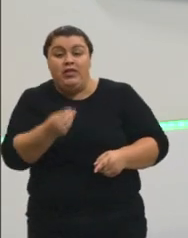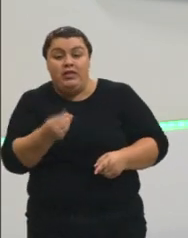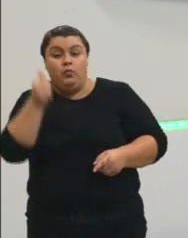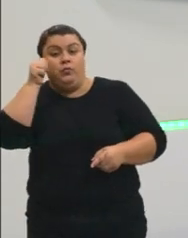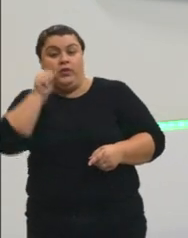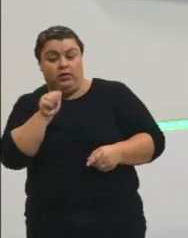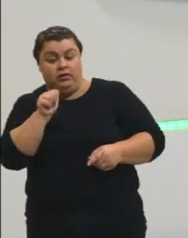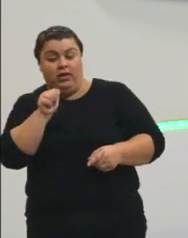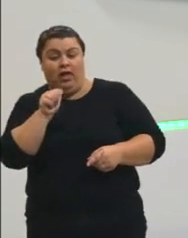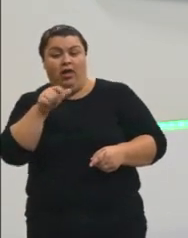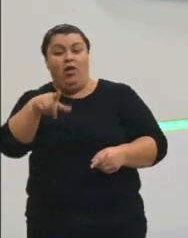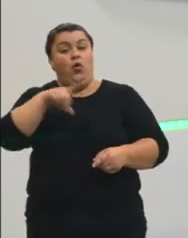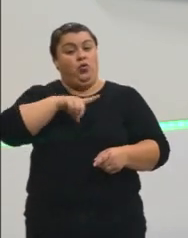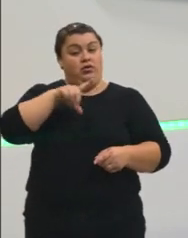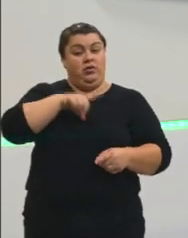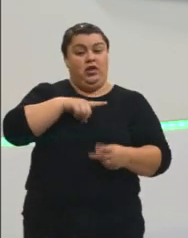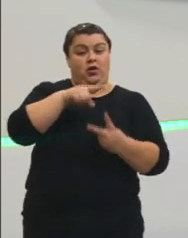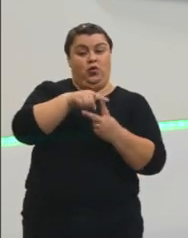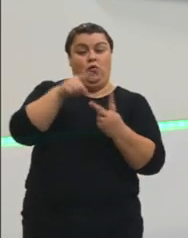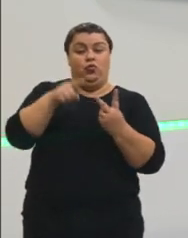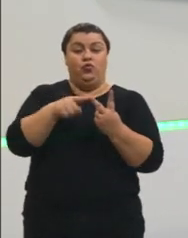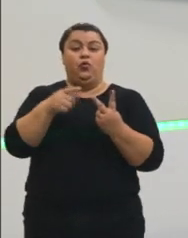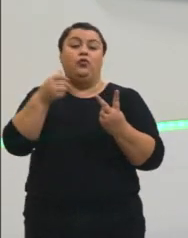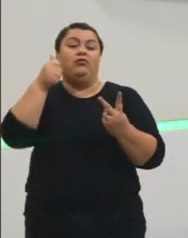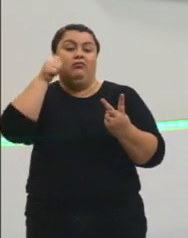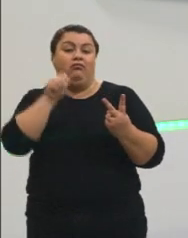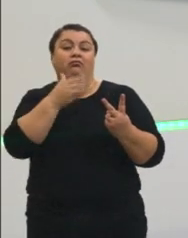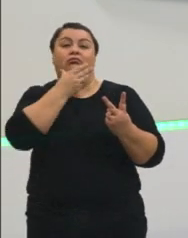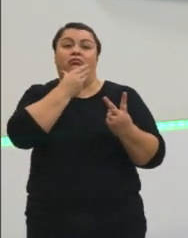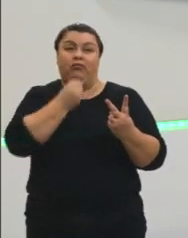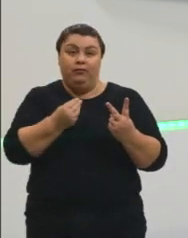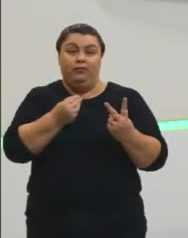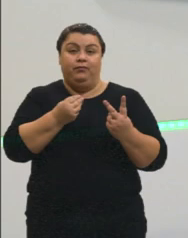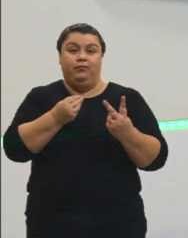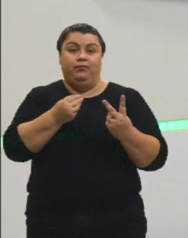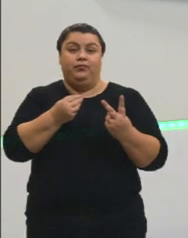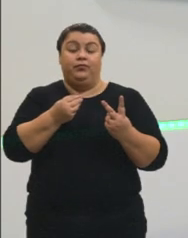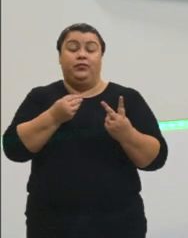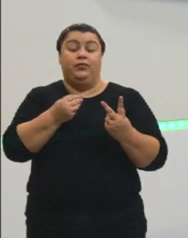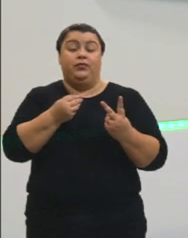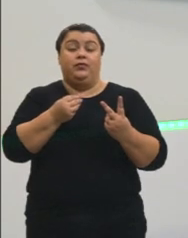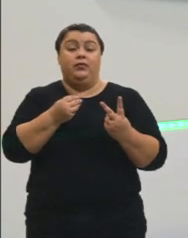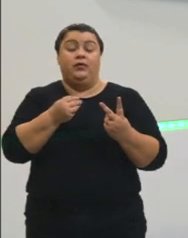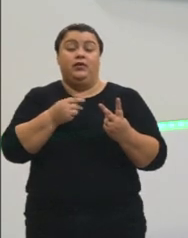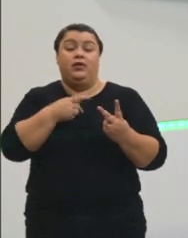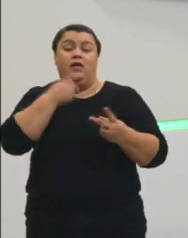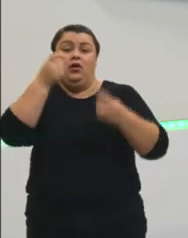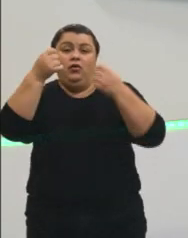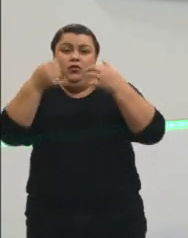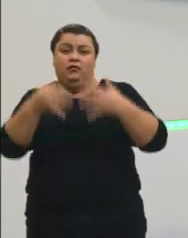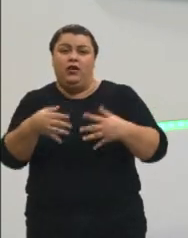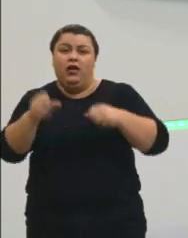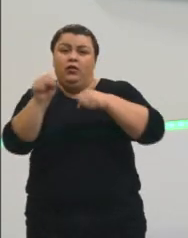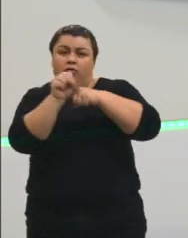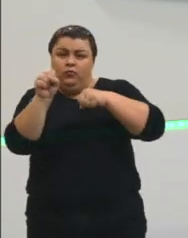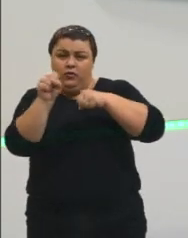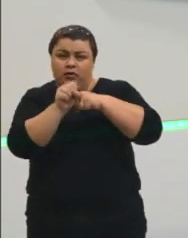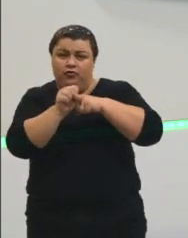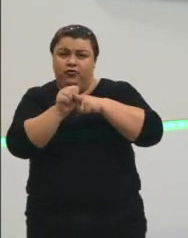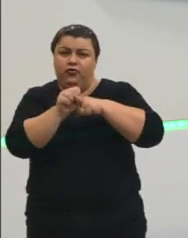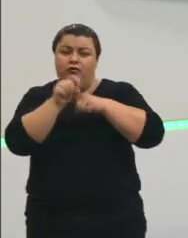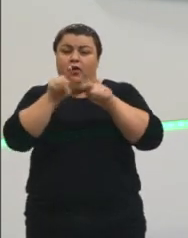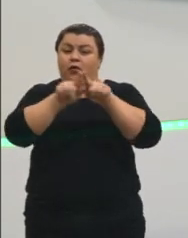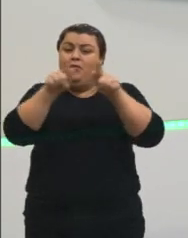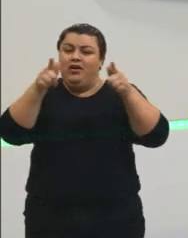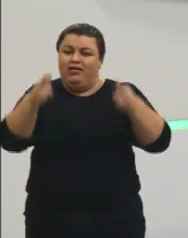menina eu tenho um masculino e um feminino tá então eu digo que substantivos é